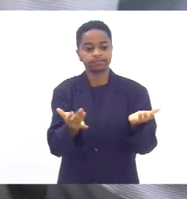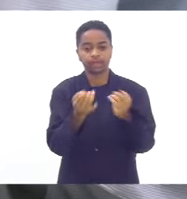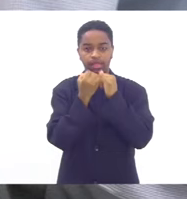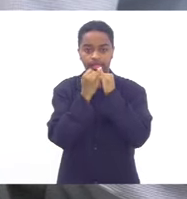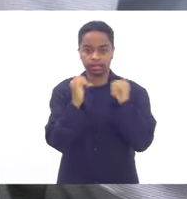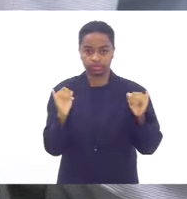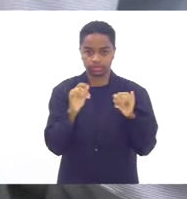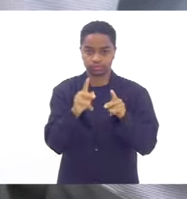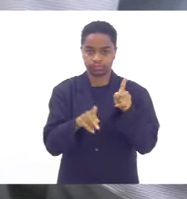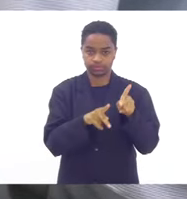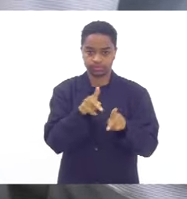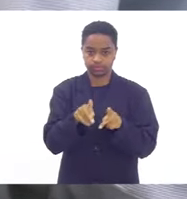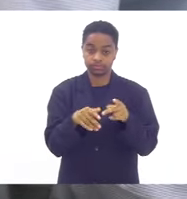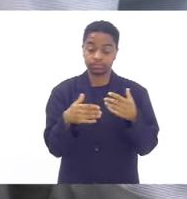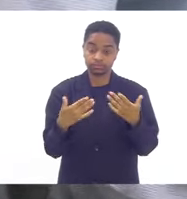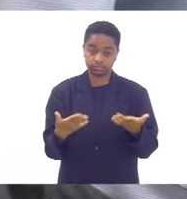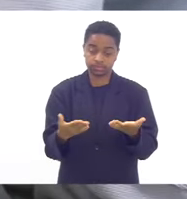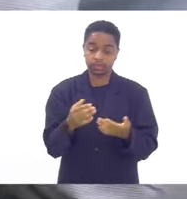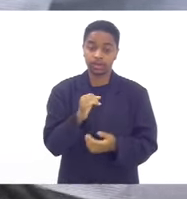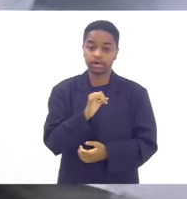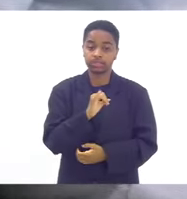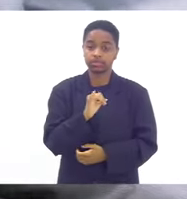Então, quanto menos